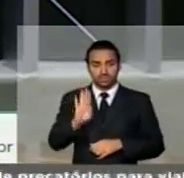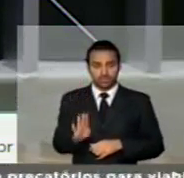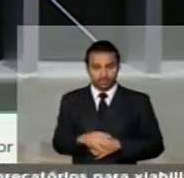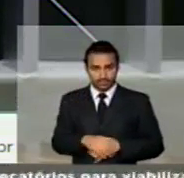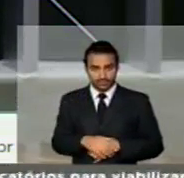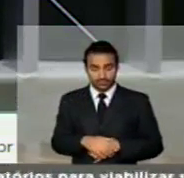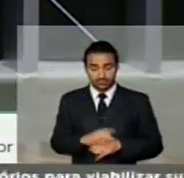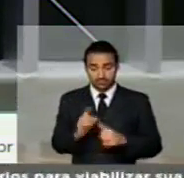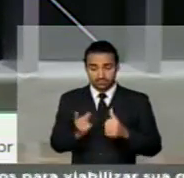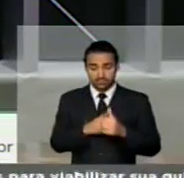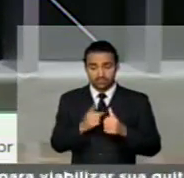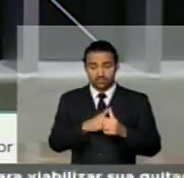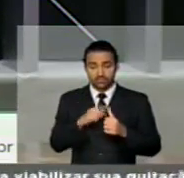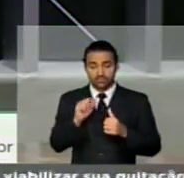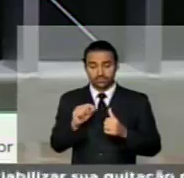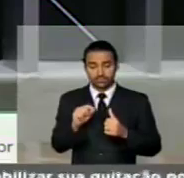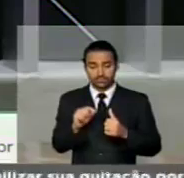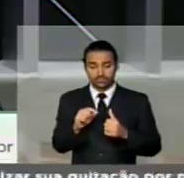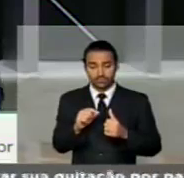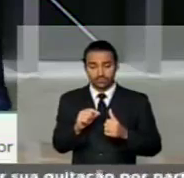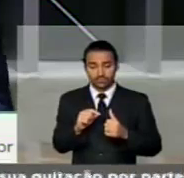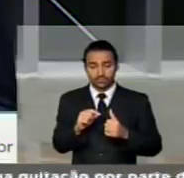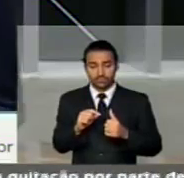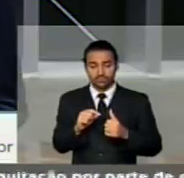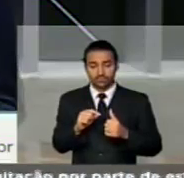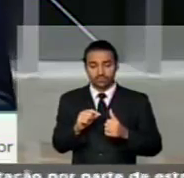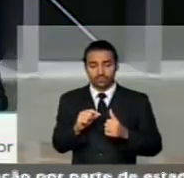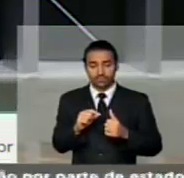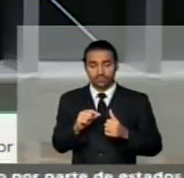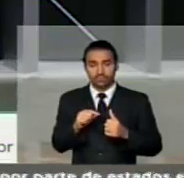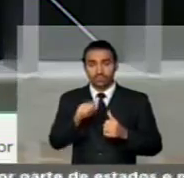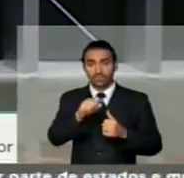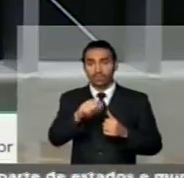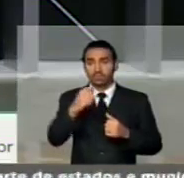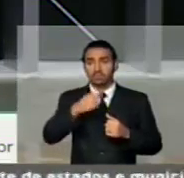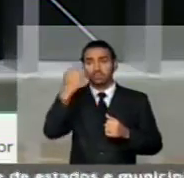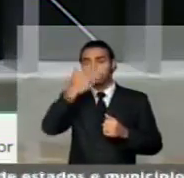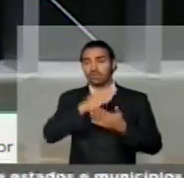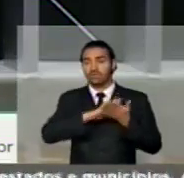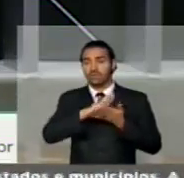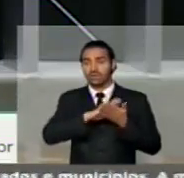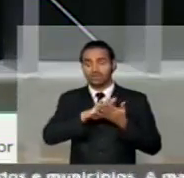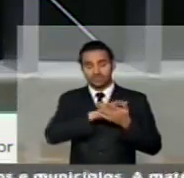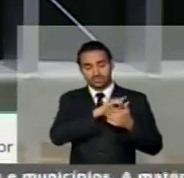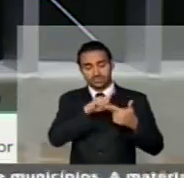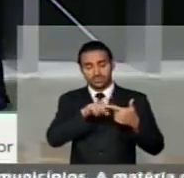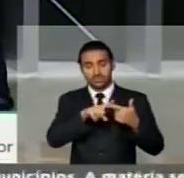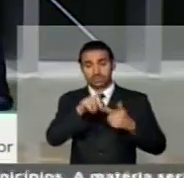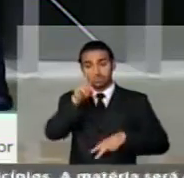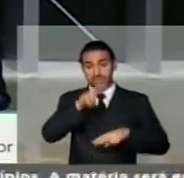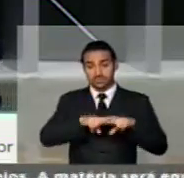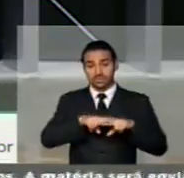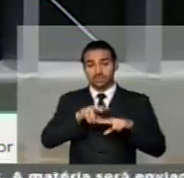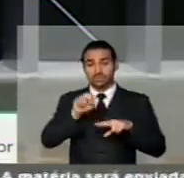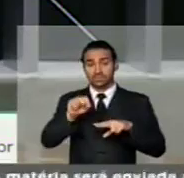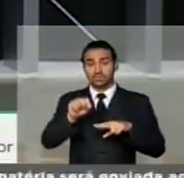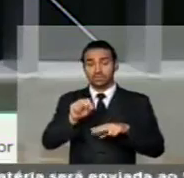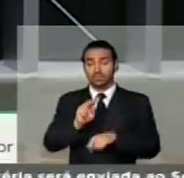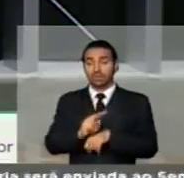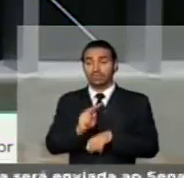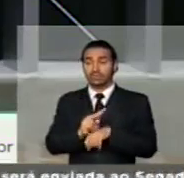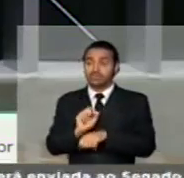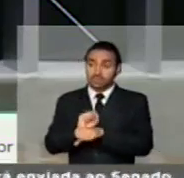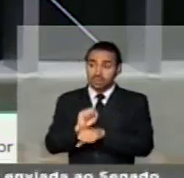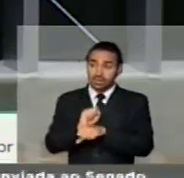Primeiro, foi o domínio de fato, sem necessidade de prova. Segundo, a prisão preventiva até que se